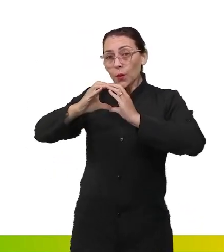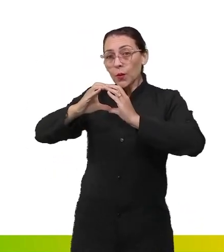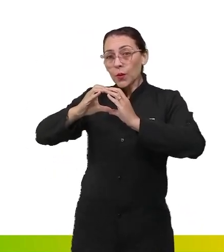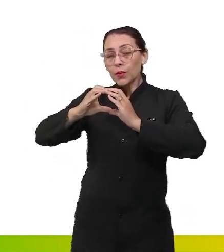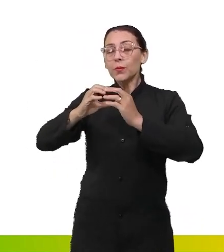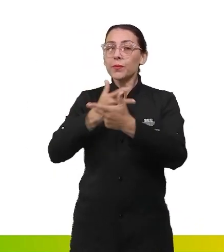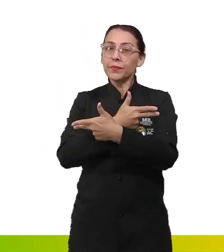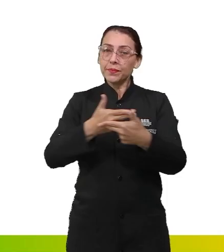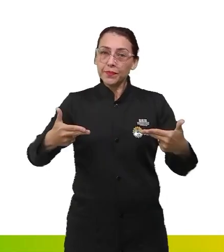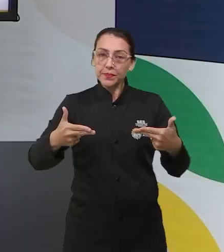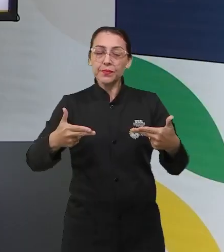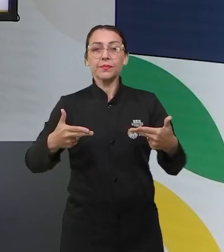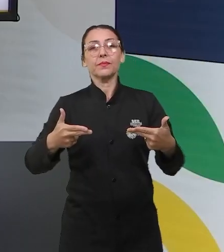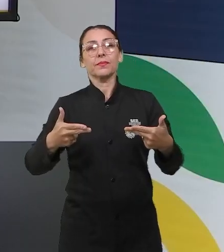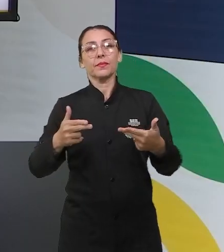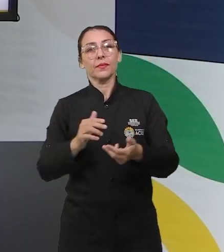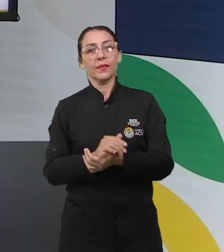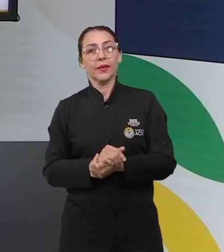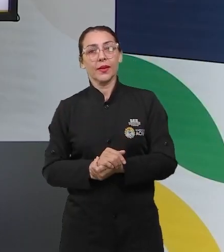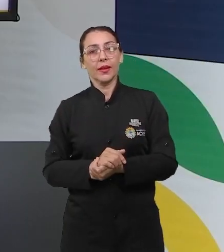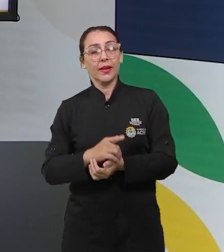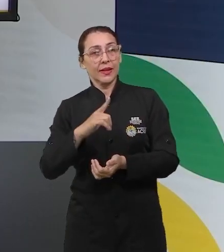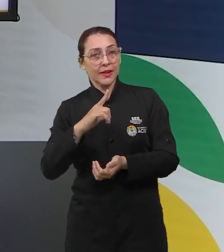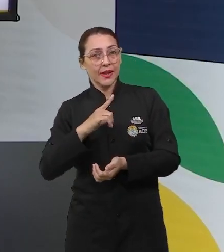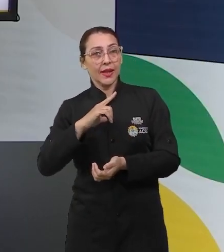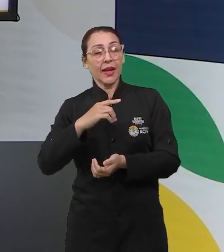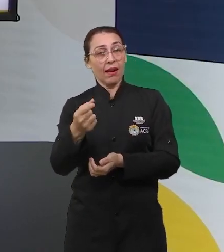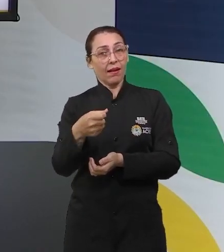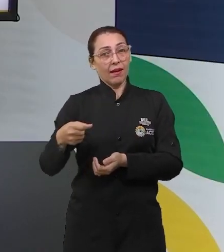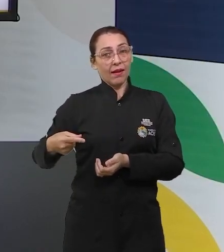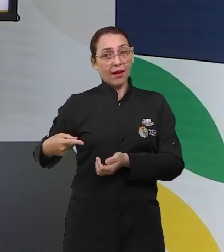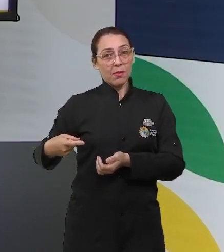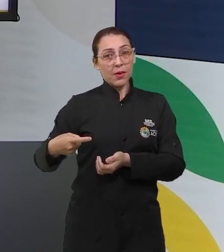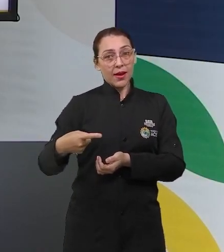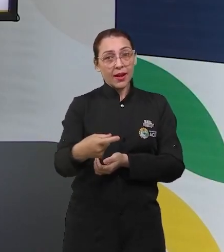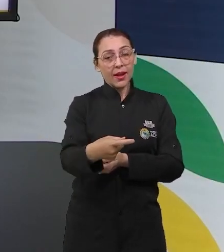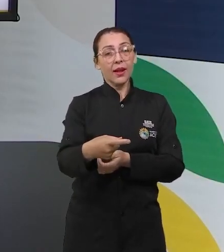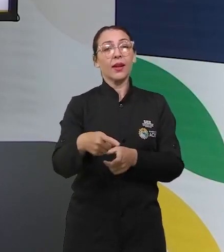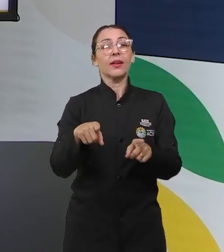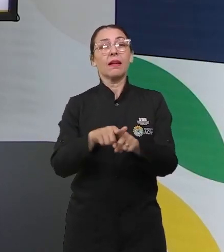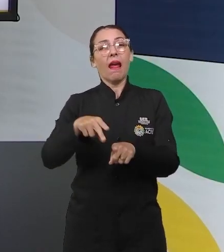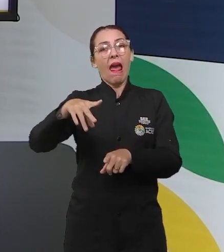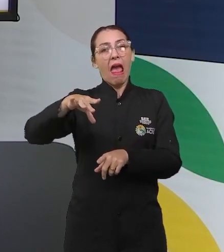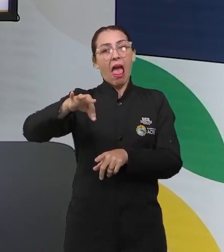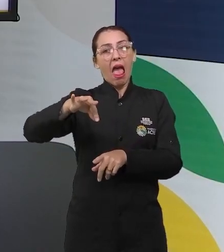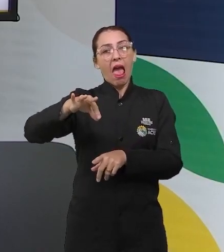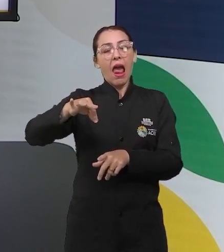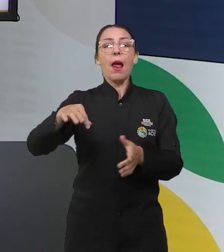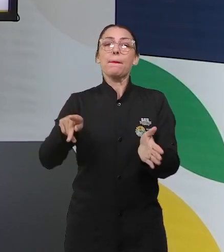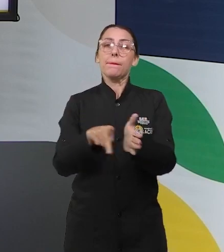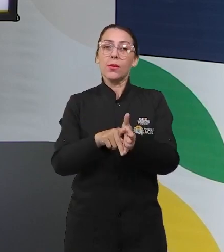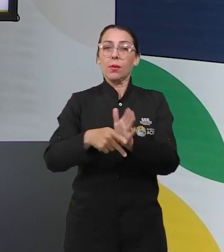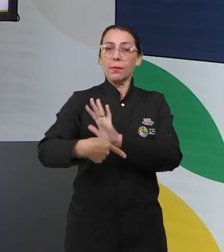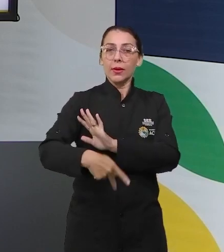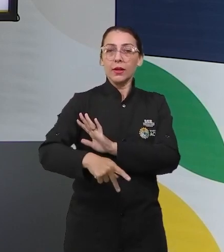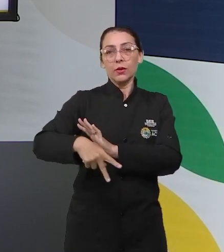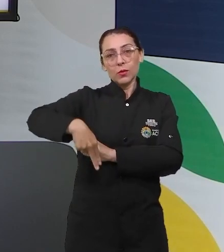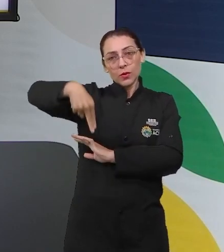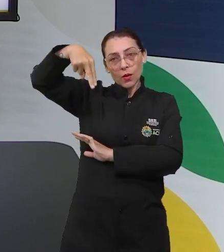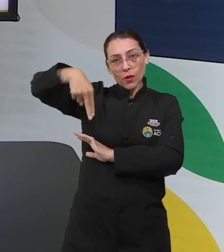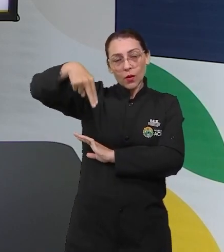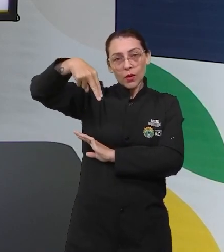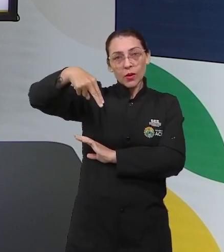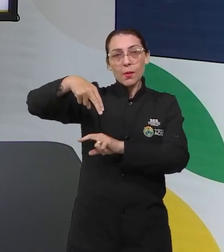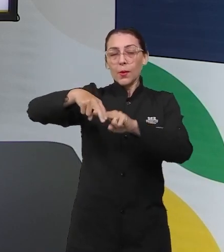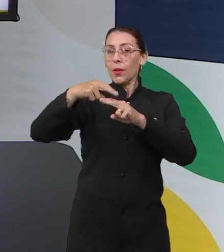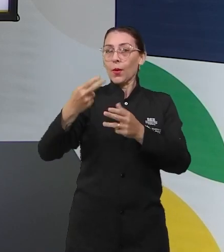comida, enfim, como vocês queiram chamar. Tem camarão, tem caldo, mas é um prato típico aqui do norte, tá bom? Por isso que